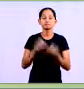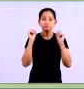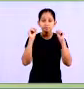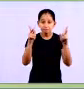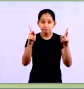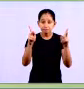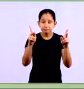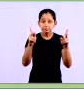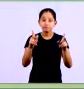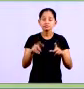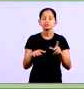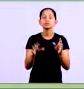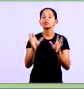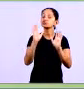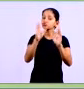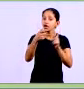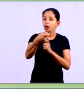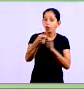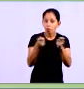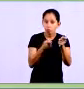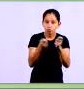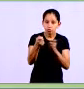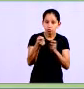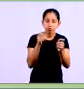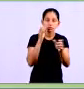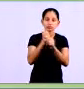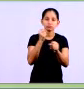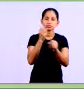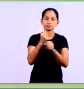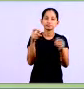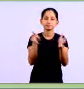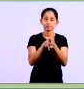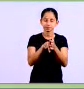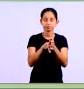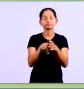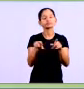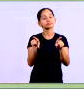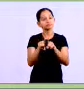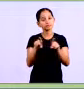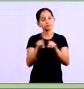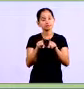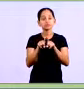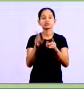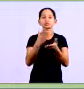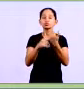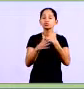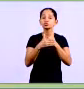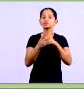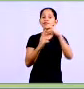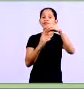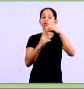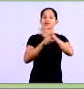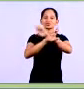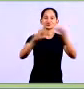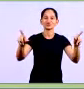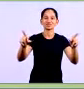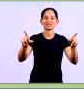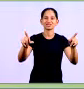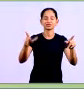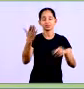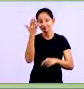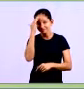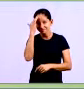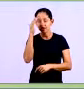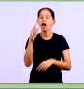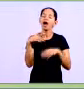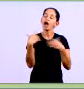Ok? Controle contábil, né? Controle contábil, informação diferente em regime diferente. Aí o cara